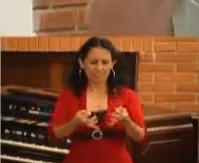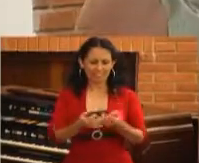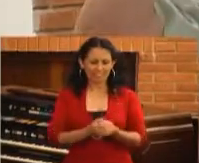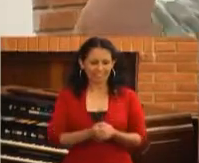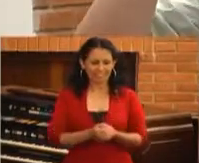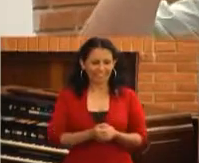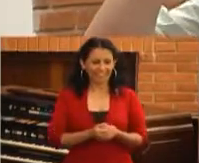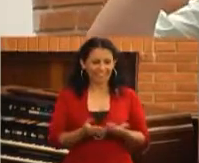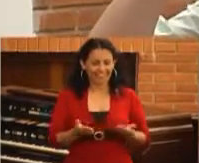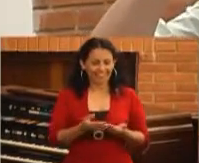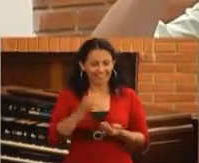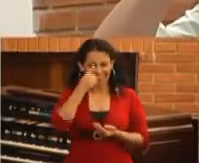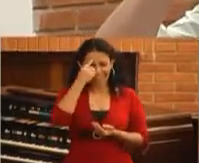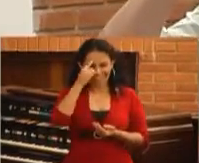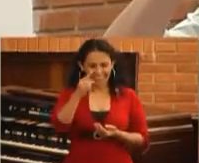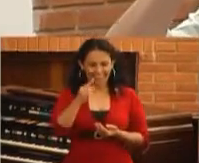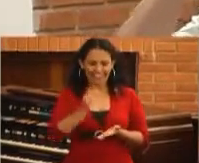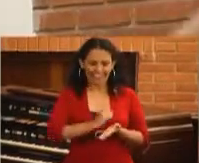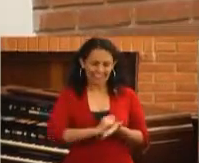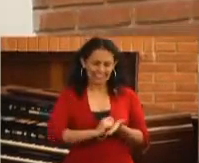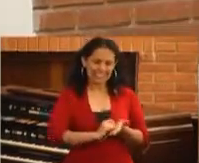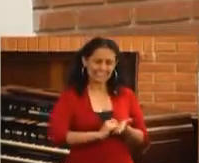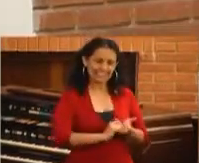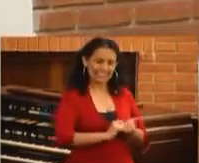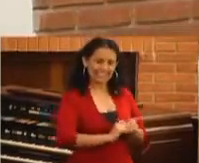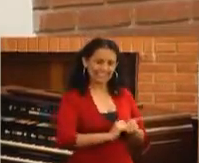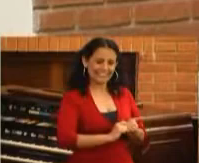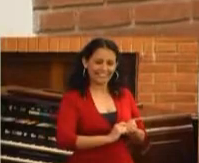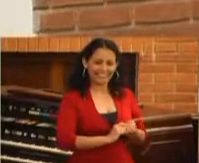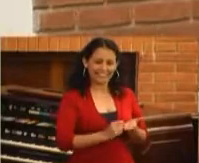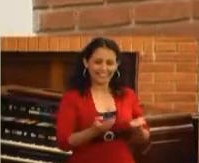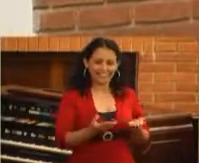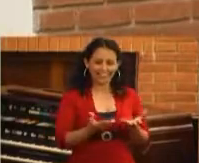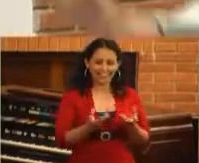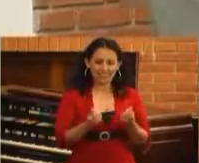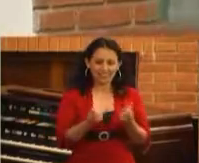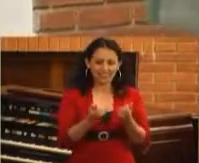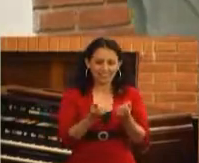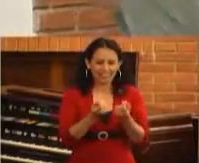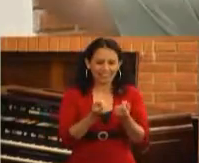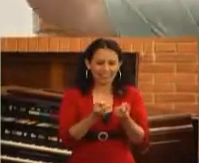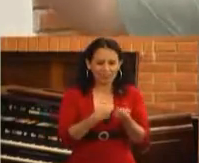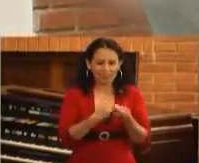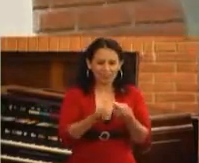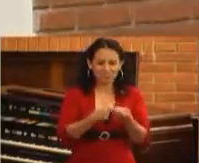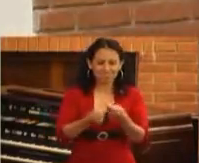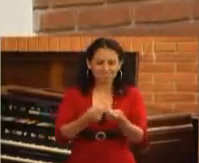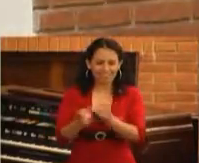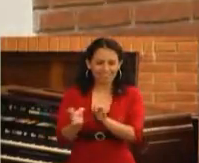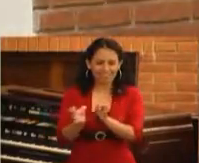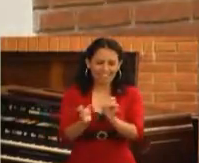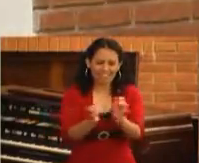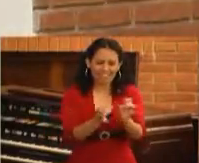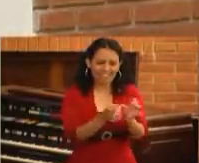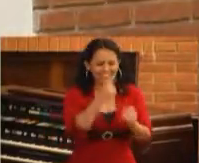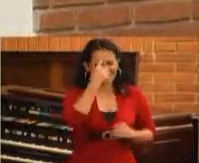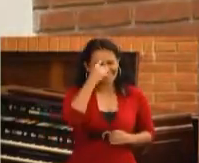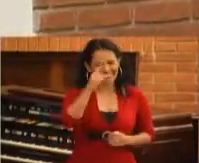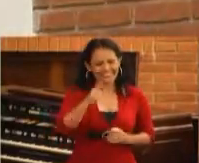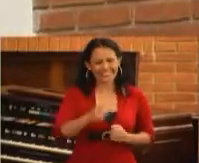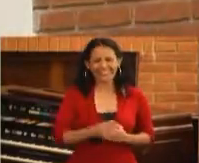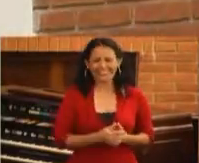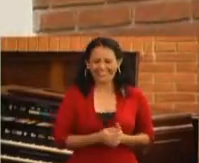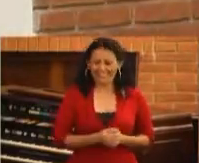E o que Deus dá, Ele não toma. Naquele dia ele deu sabedoria para